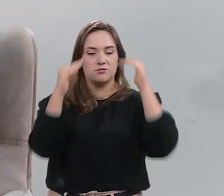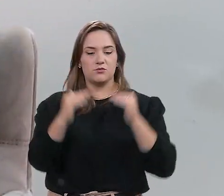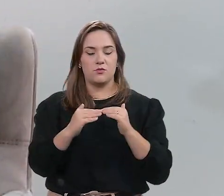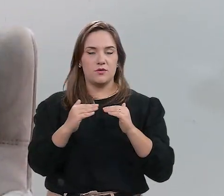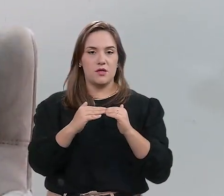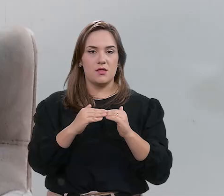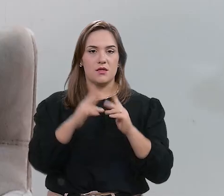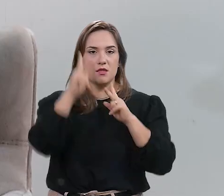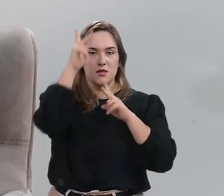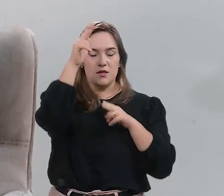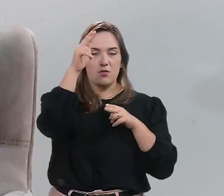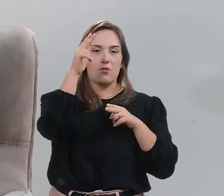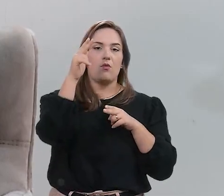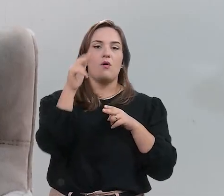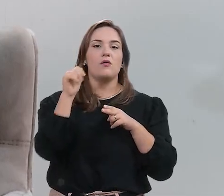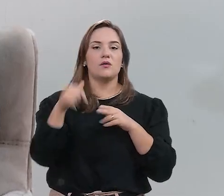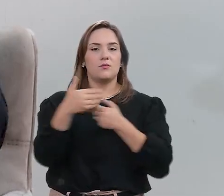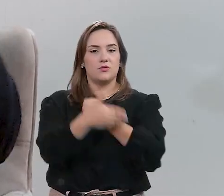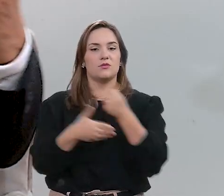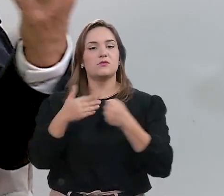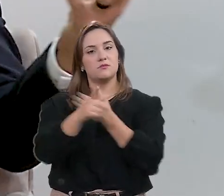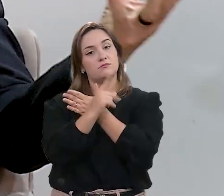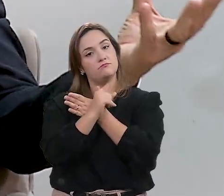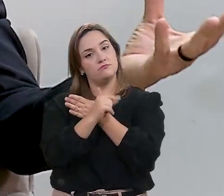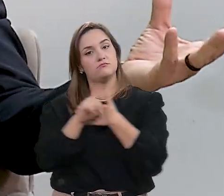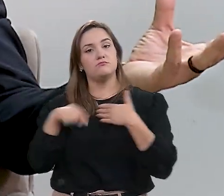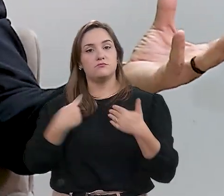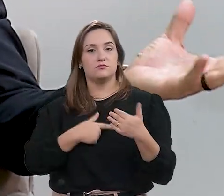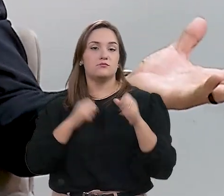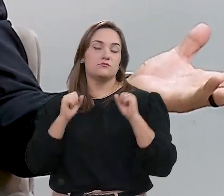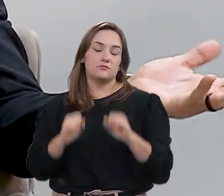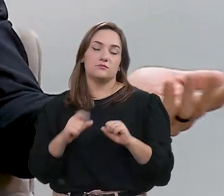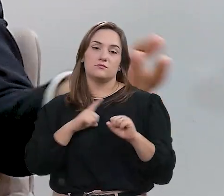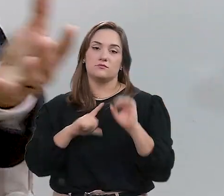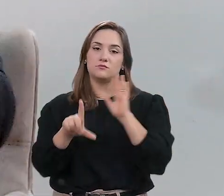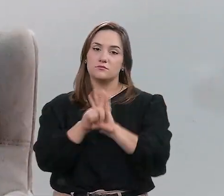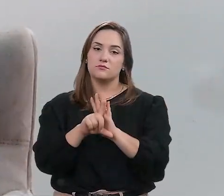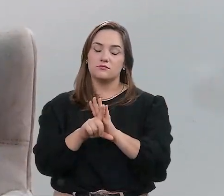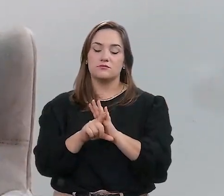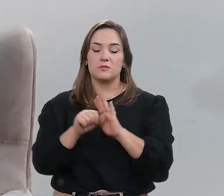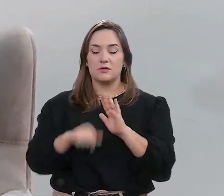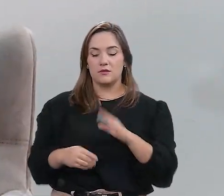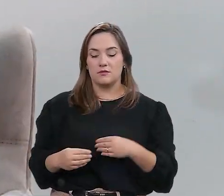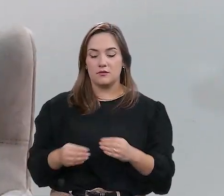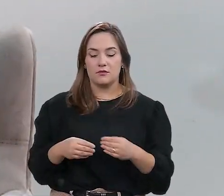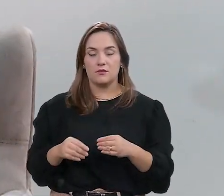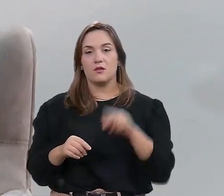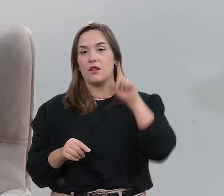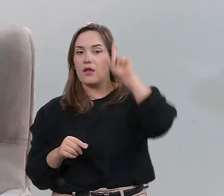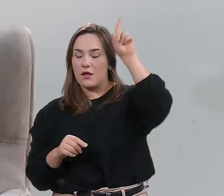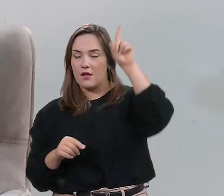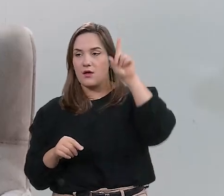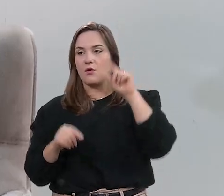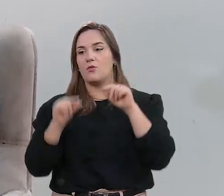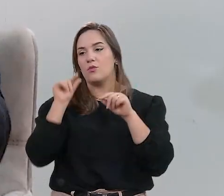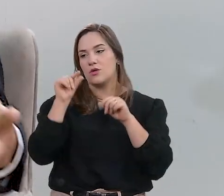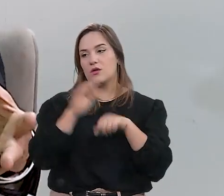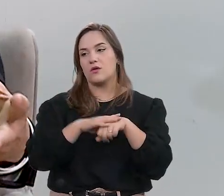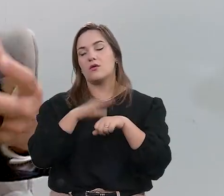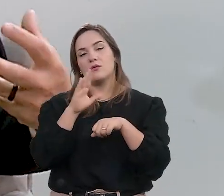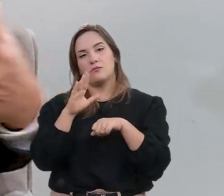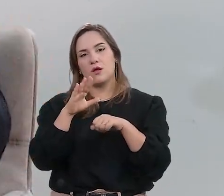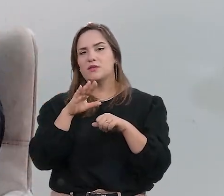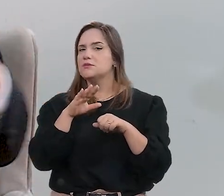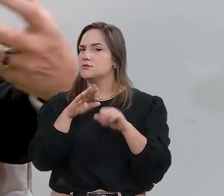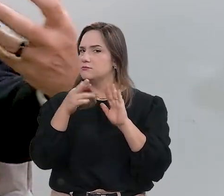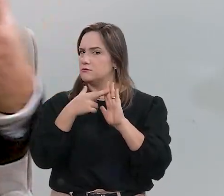do Pantanal, né? Nós podemos ter aqui uma legislação mais flexível, lá eles podem ser mais restritivos em alguns